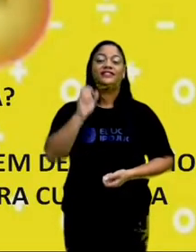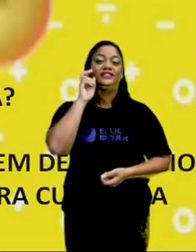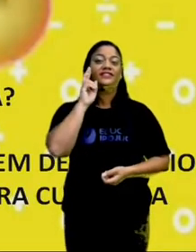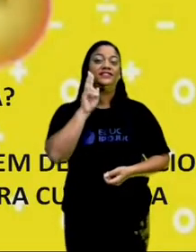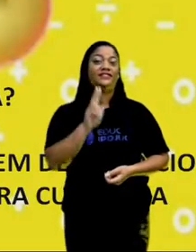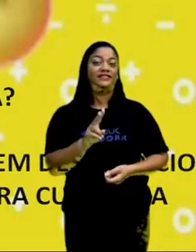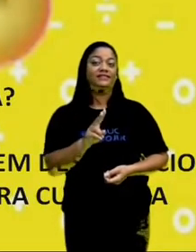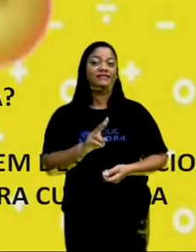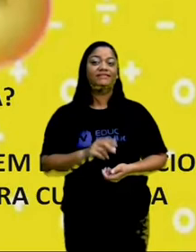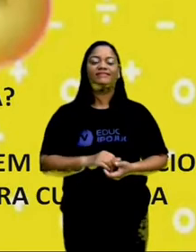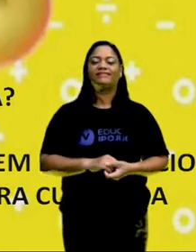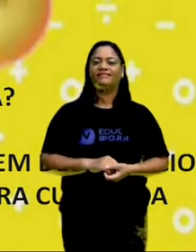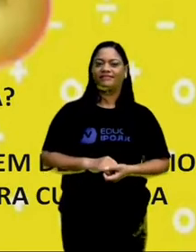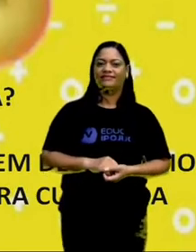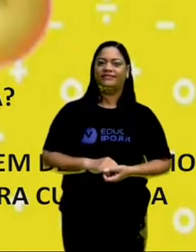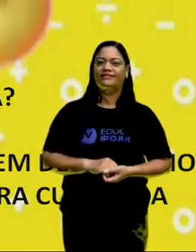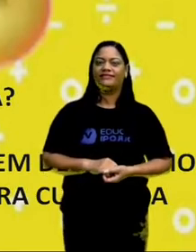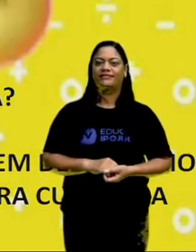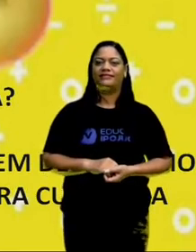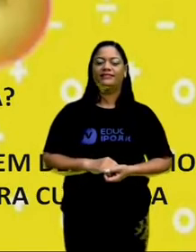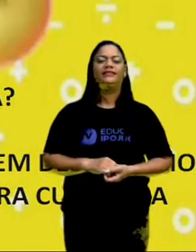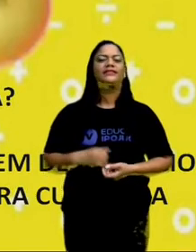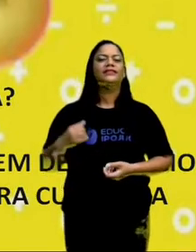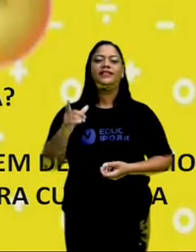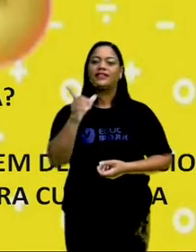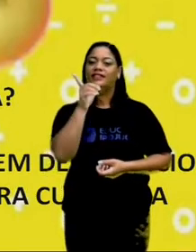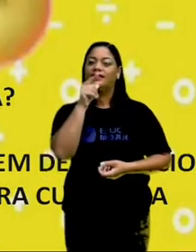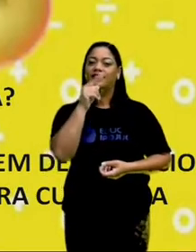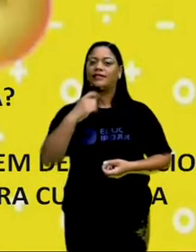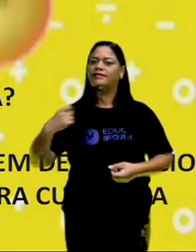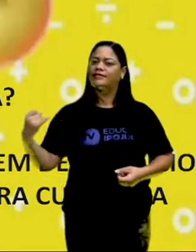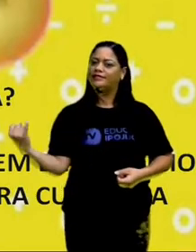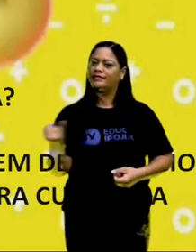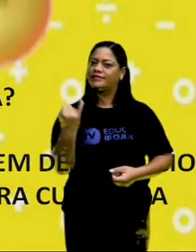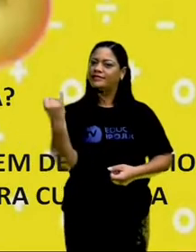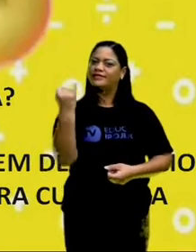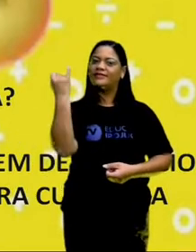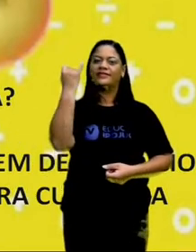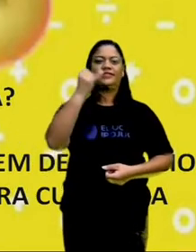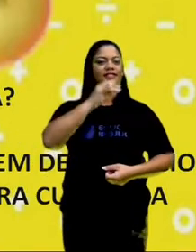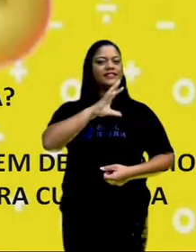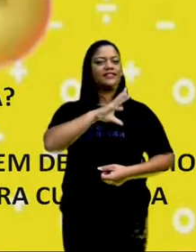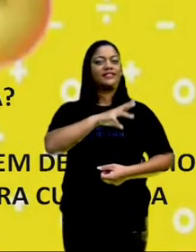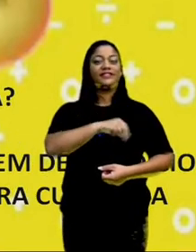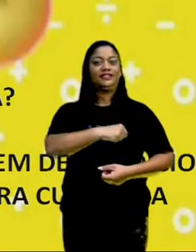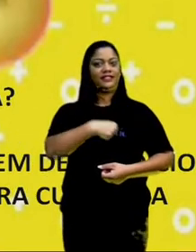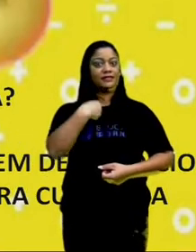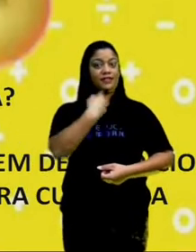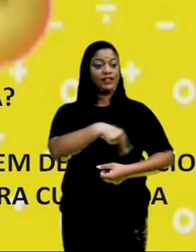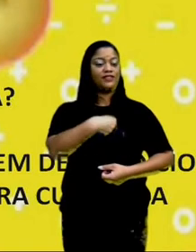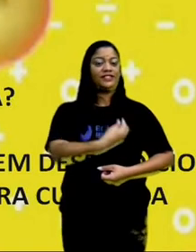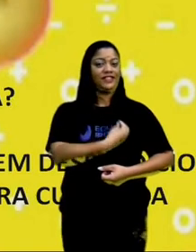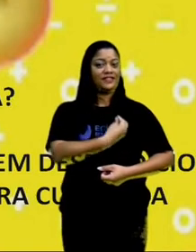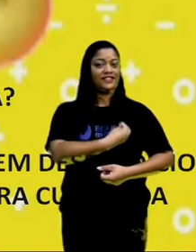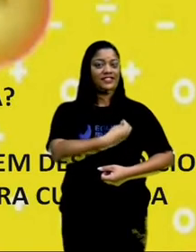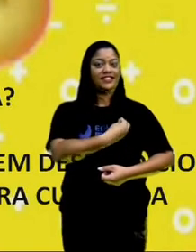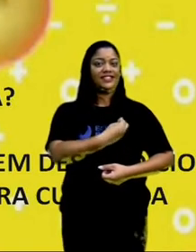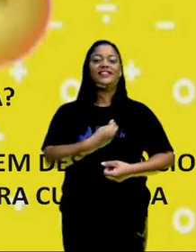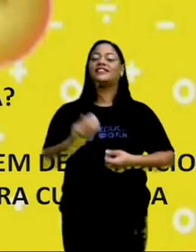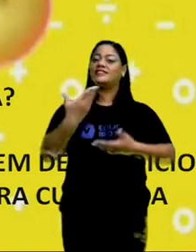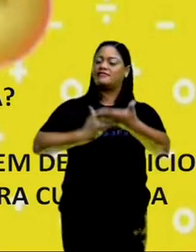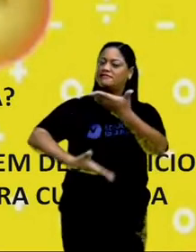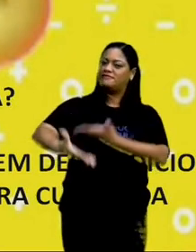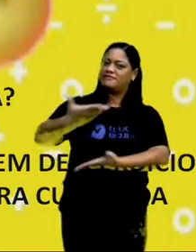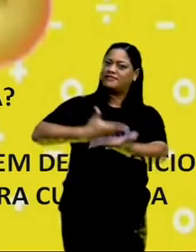Viram só como a água é tão importante para a nossa vida? Por isso, devemos